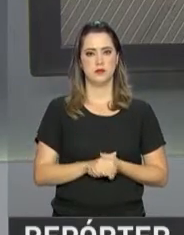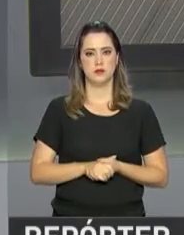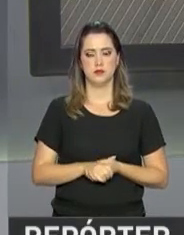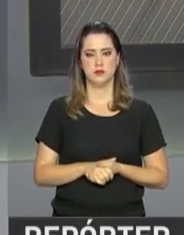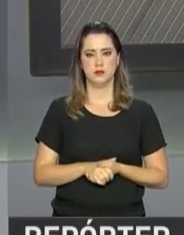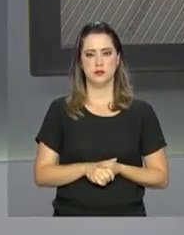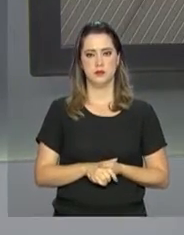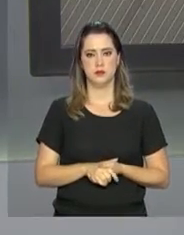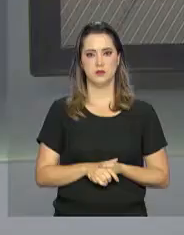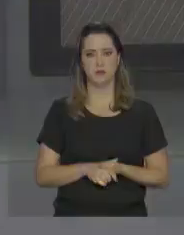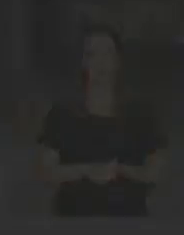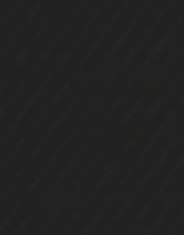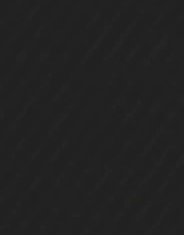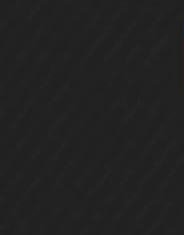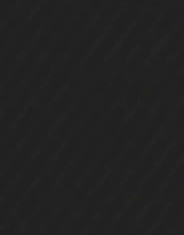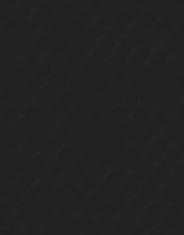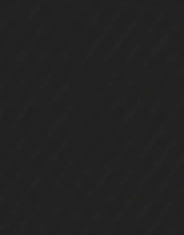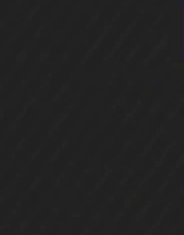federal